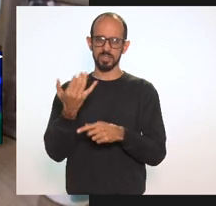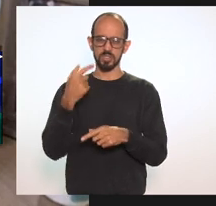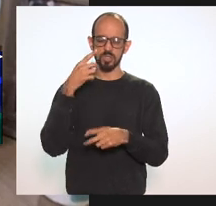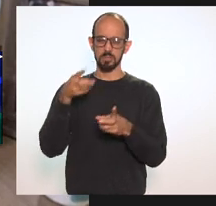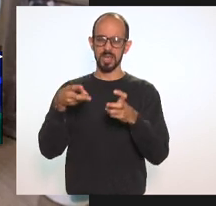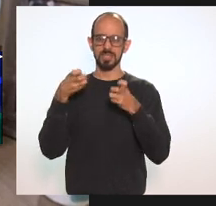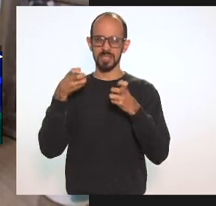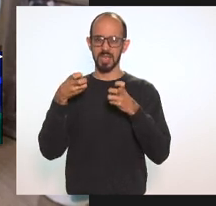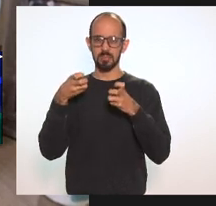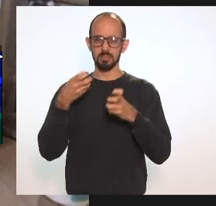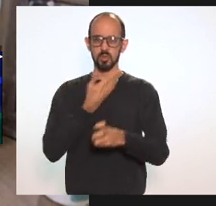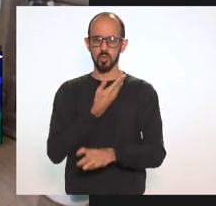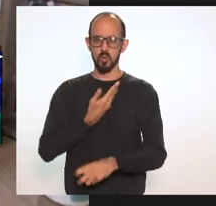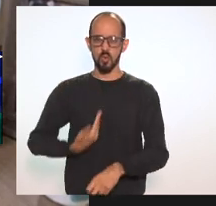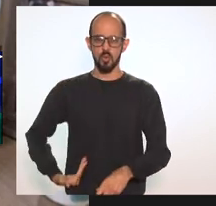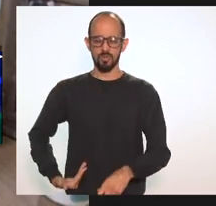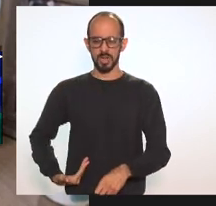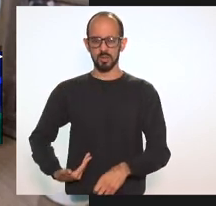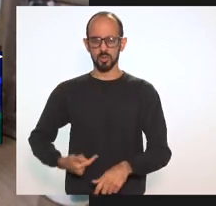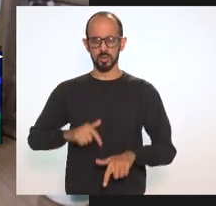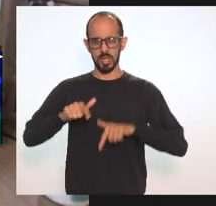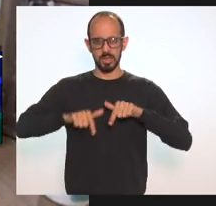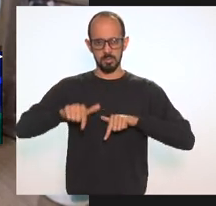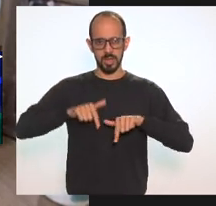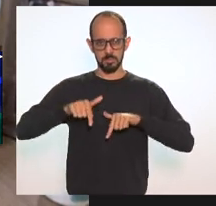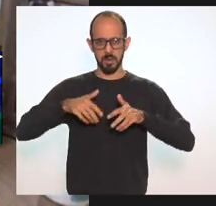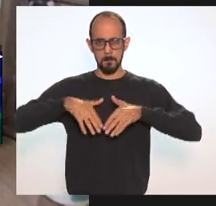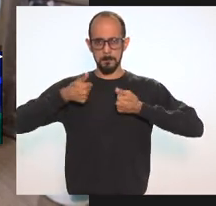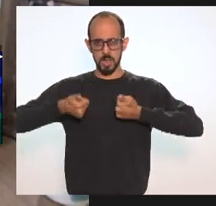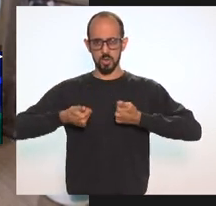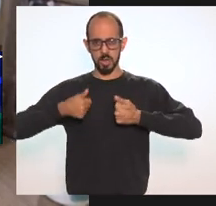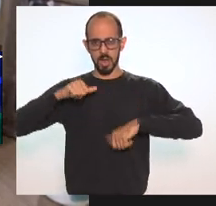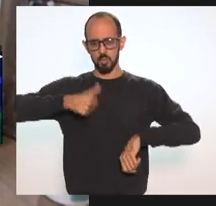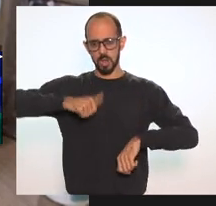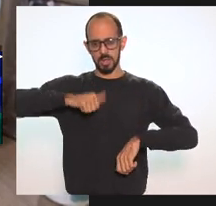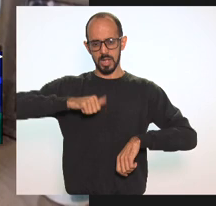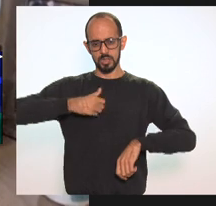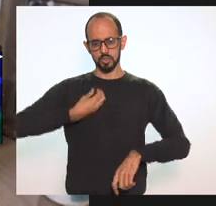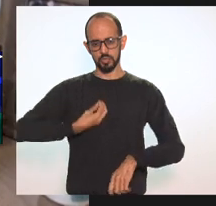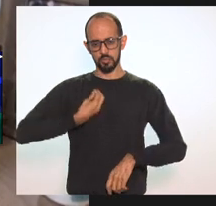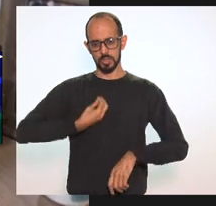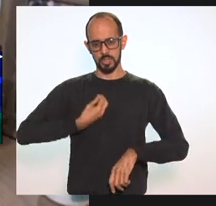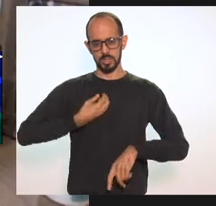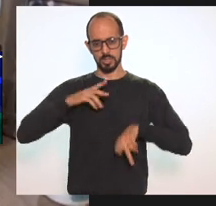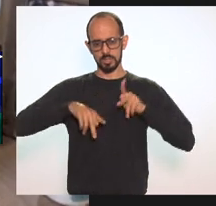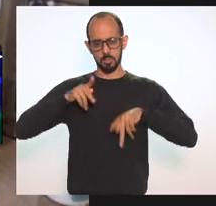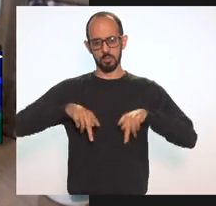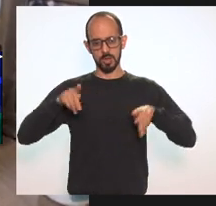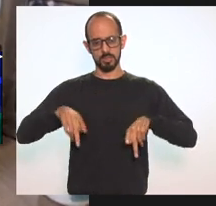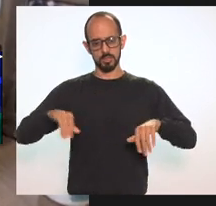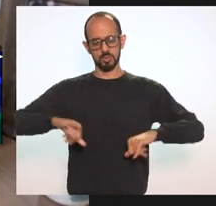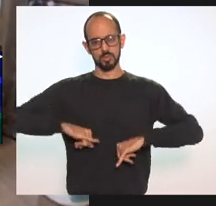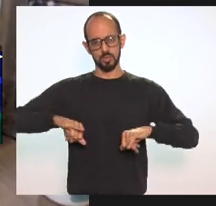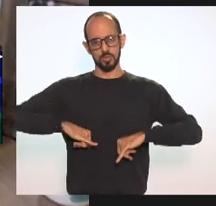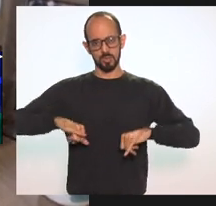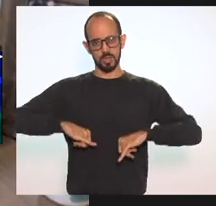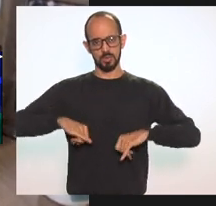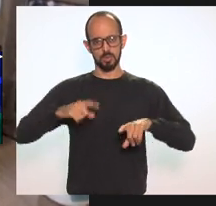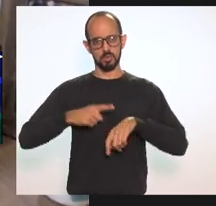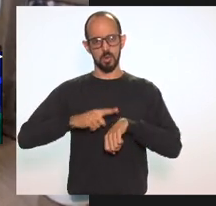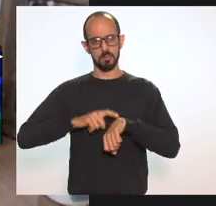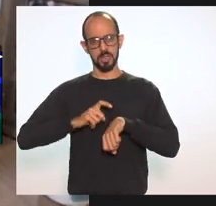e para que a gente possa melhorar a o povo tão sofrido que no meio desta pandemia